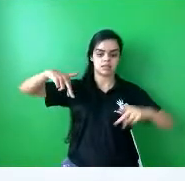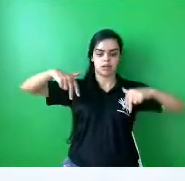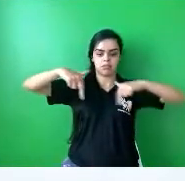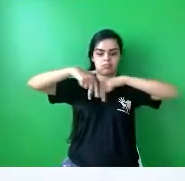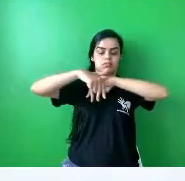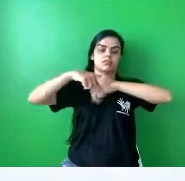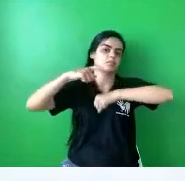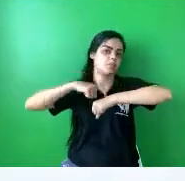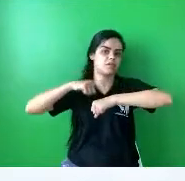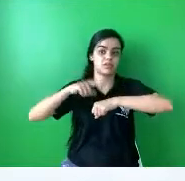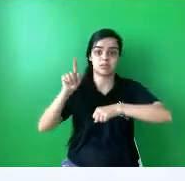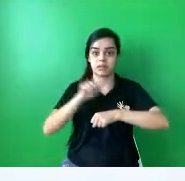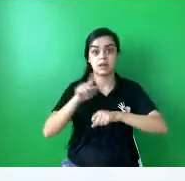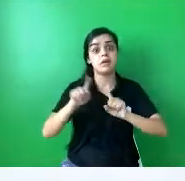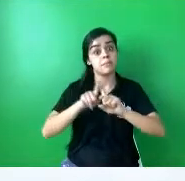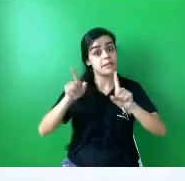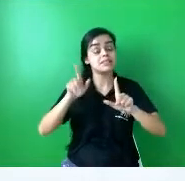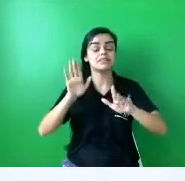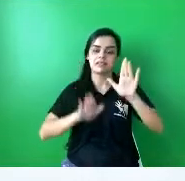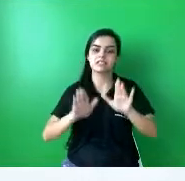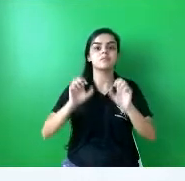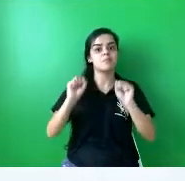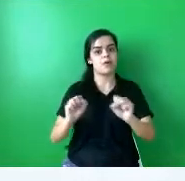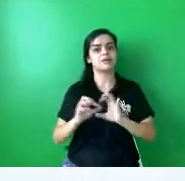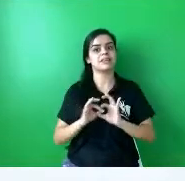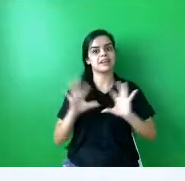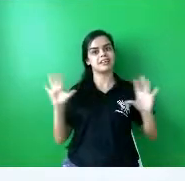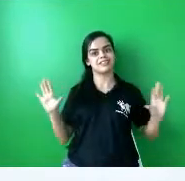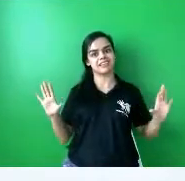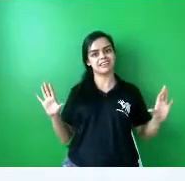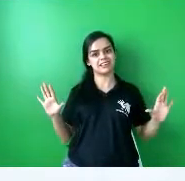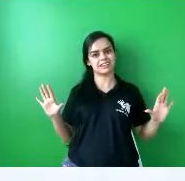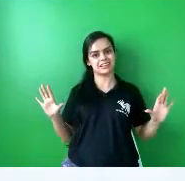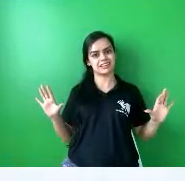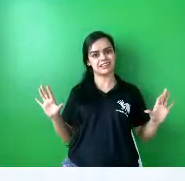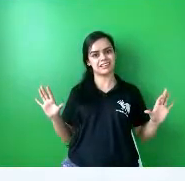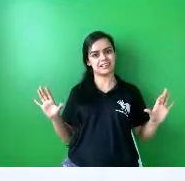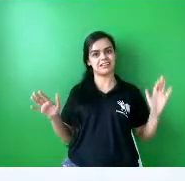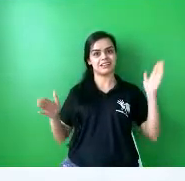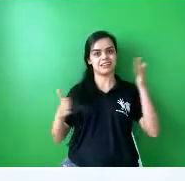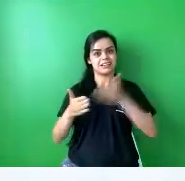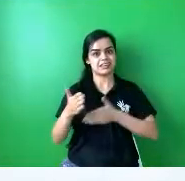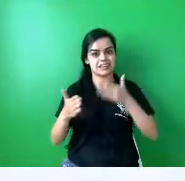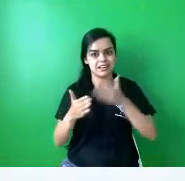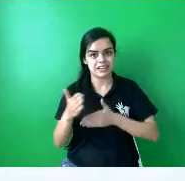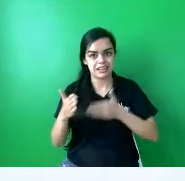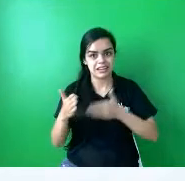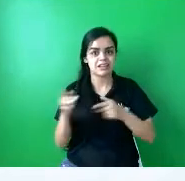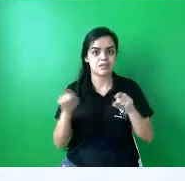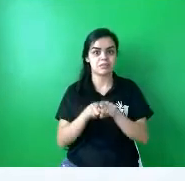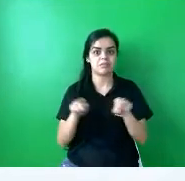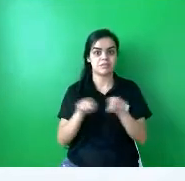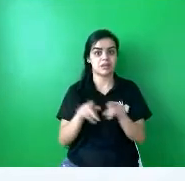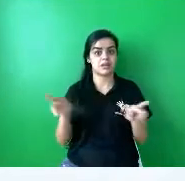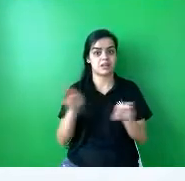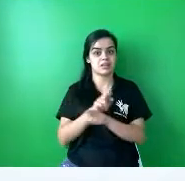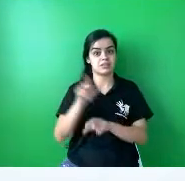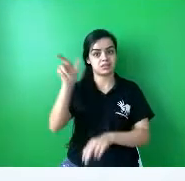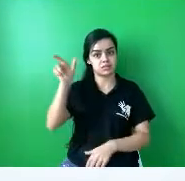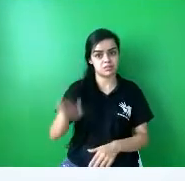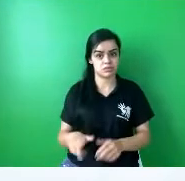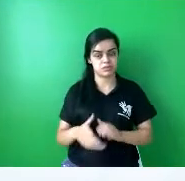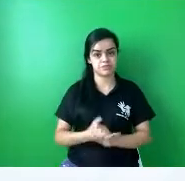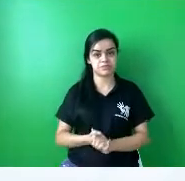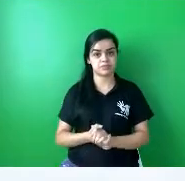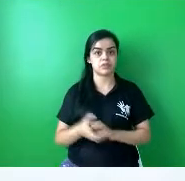outros momentos, ele vai poder estar acessando tanto a areia quanto desde que ele tenha também a restrição de espaço de 2 metros em relação a outra pessoa.